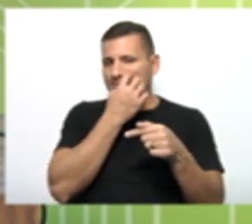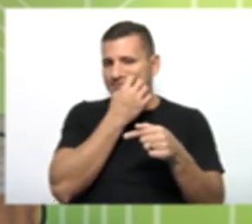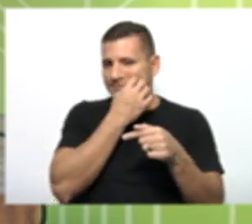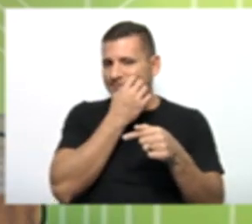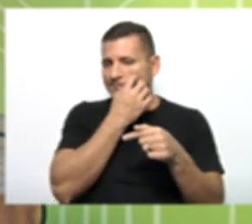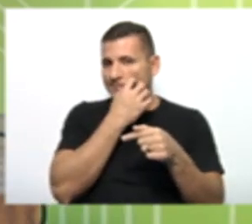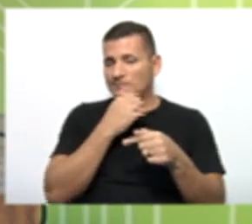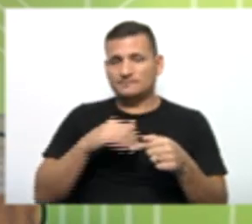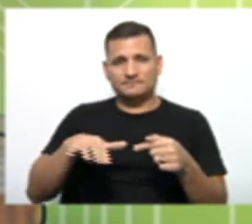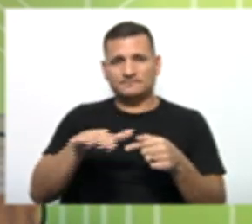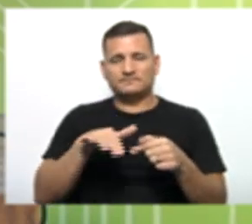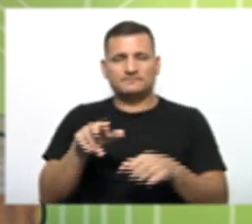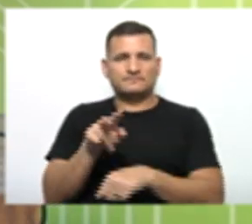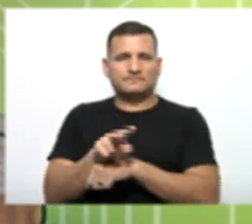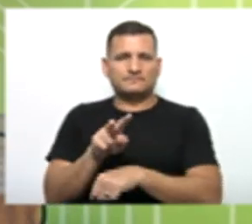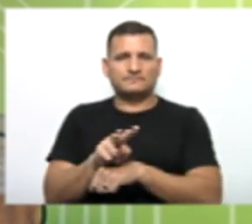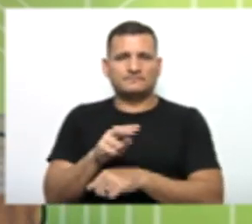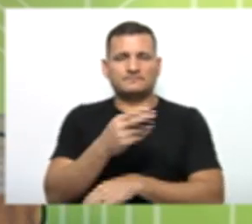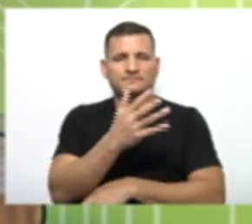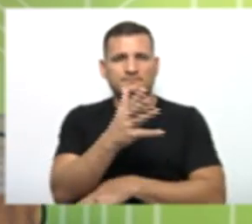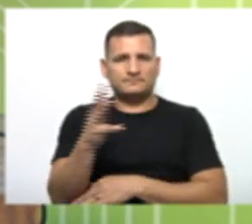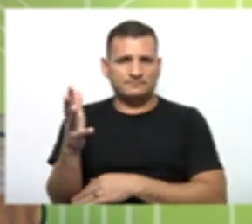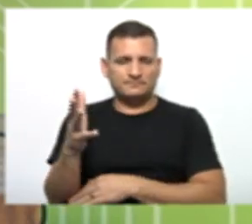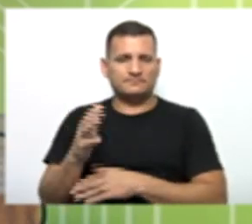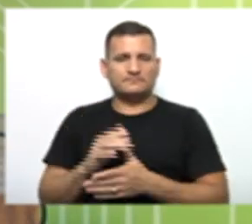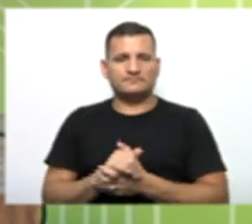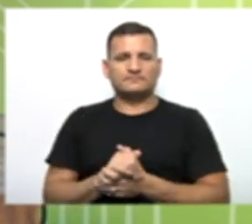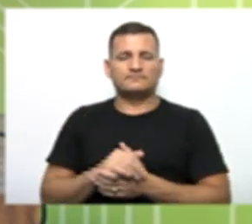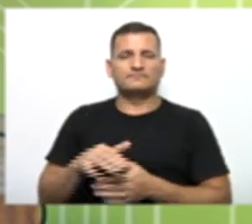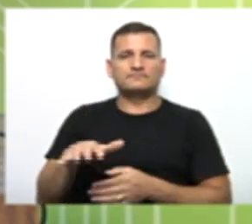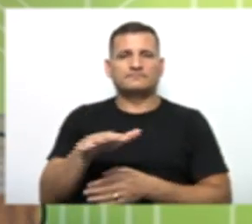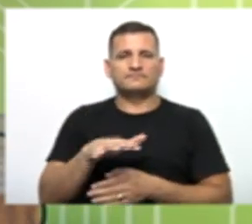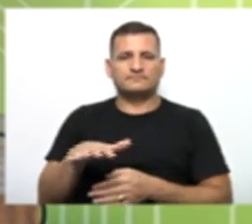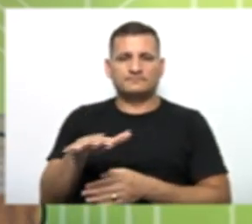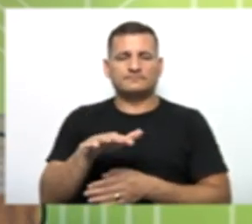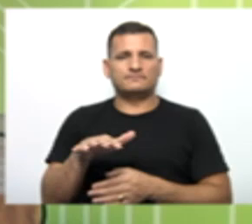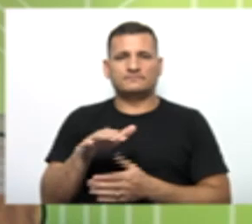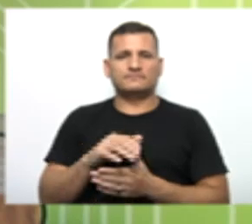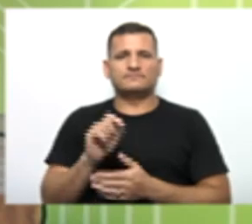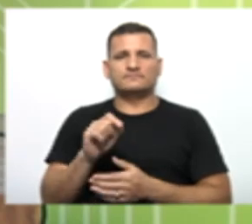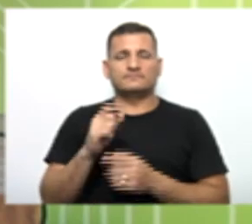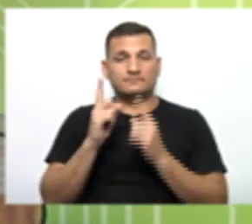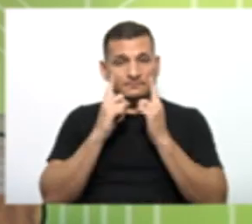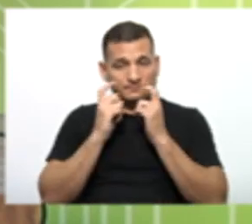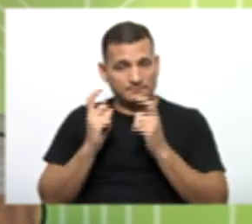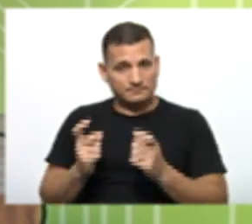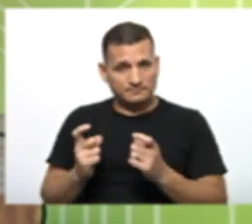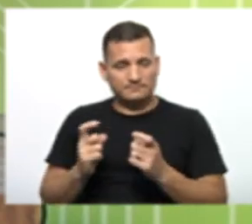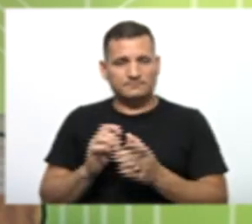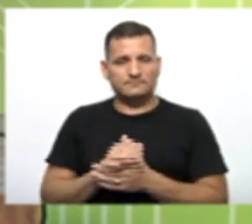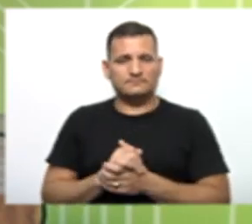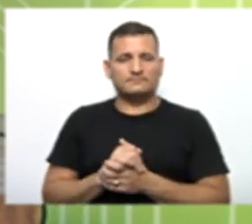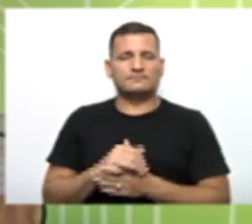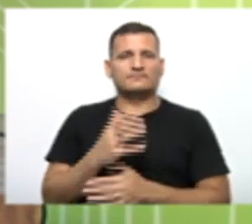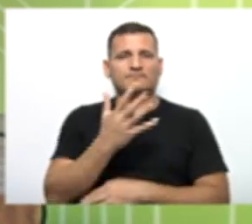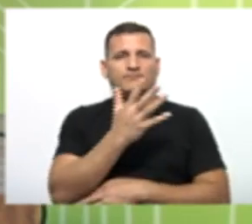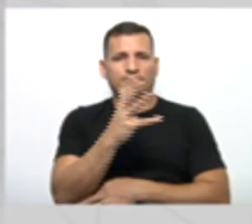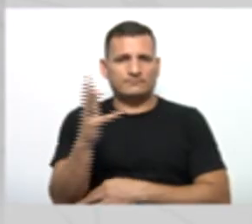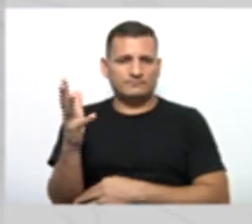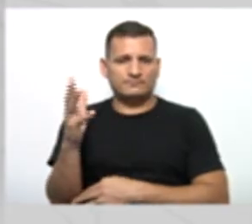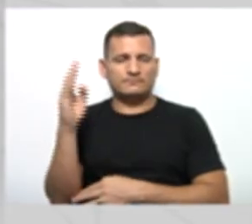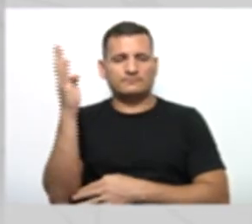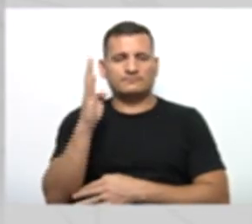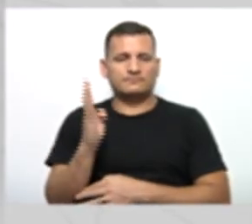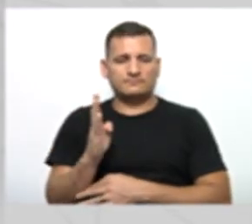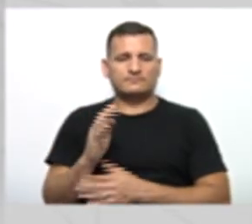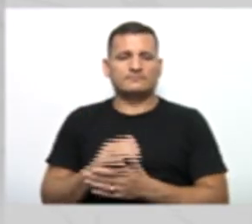áreas de proteção ambiental, áreas de relevante interesse ecológico, floresta nacional,